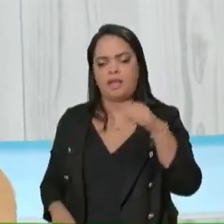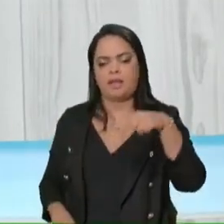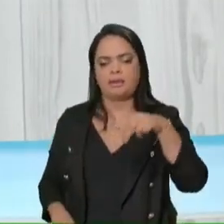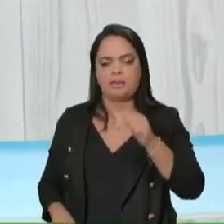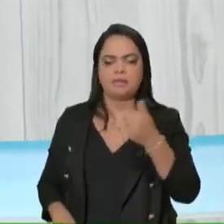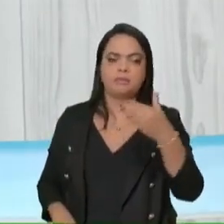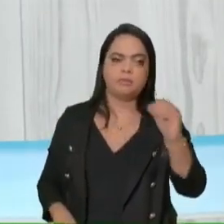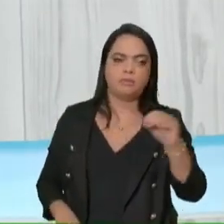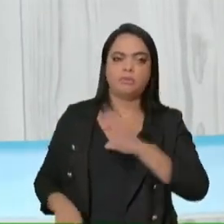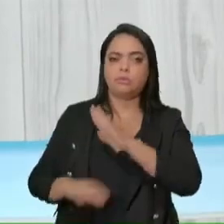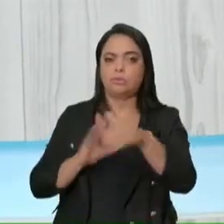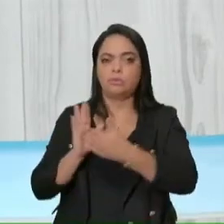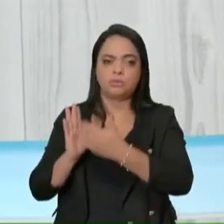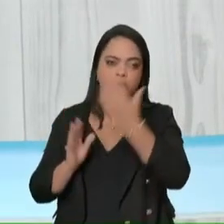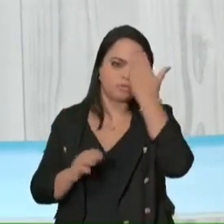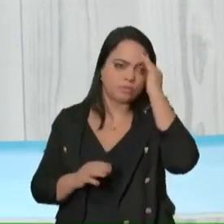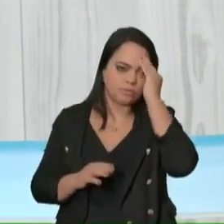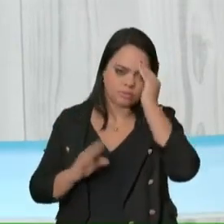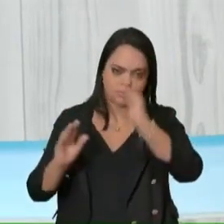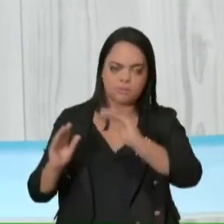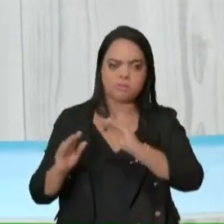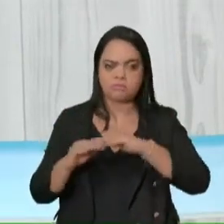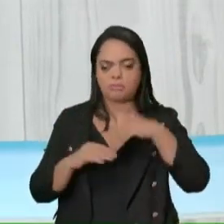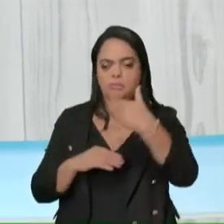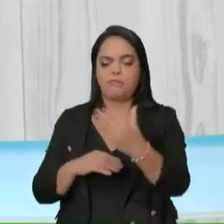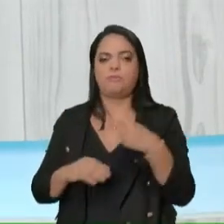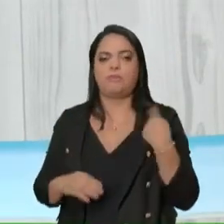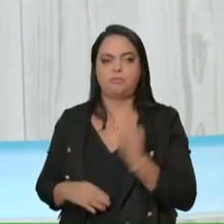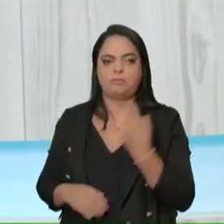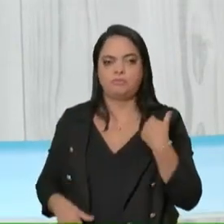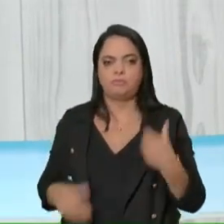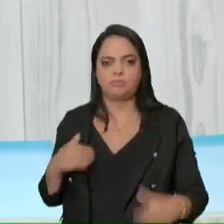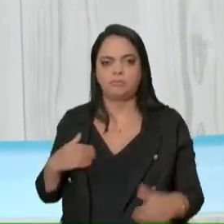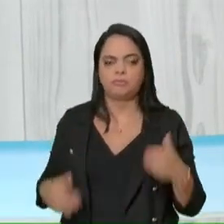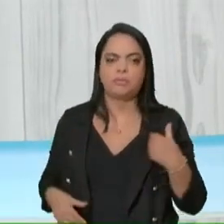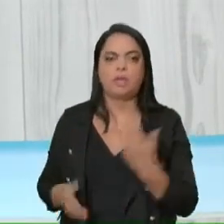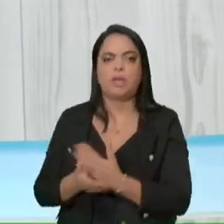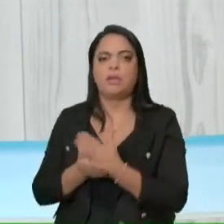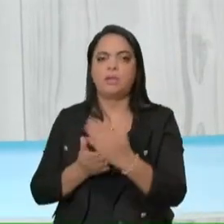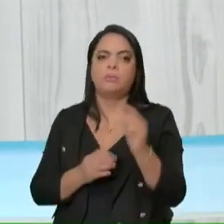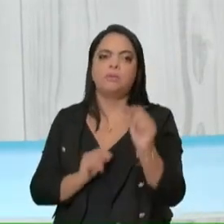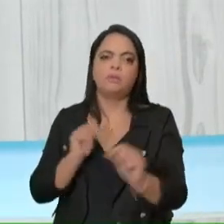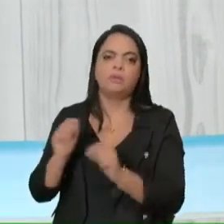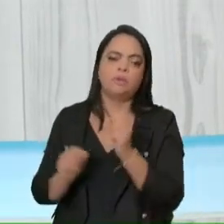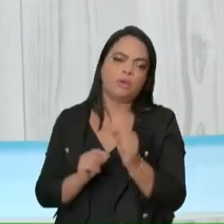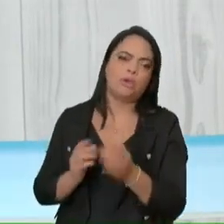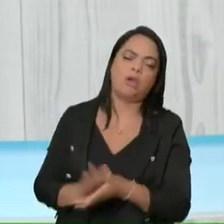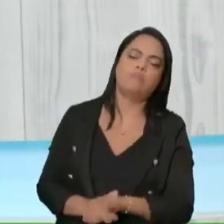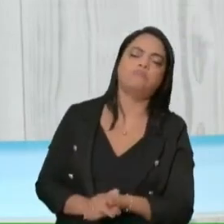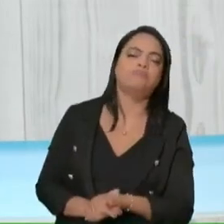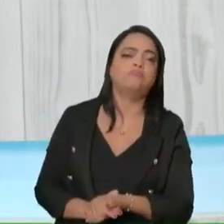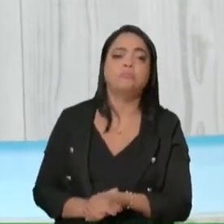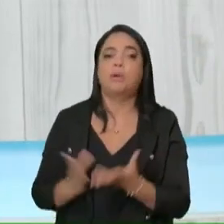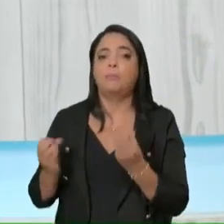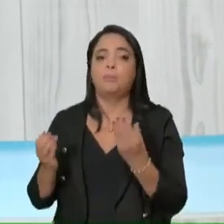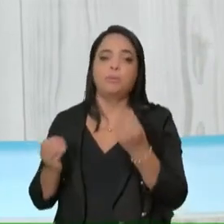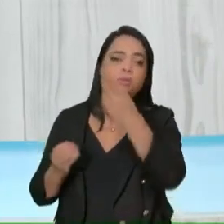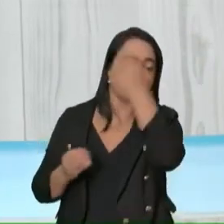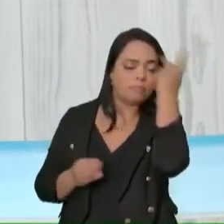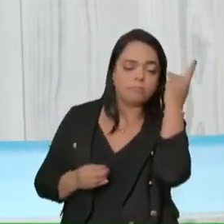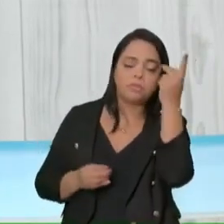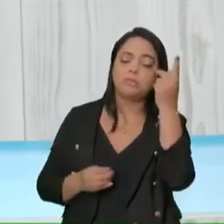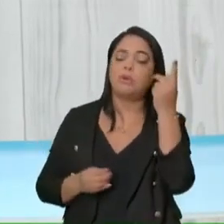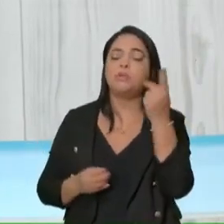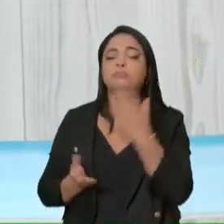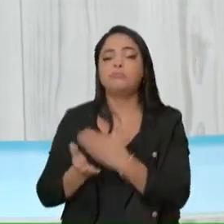essas compreensões para além da nossa matéria. A partir disso, começaram então a ter muitas manifestações e muitas pessoas